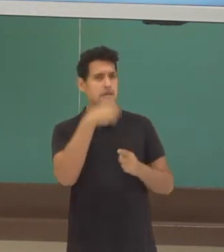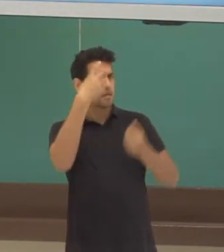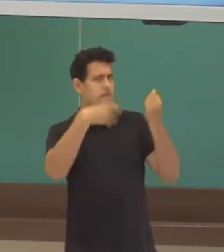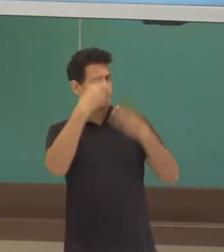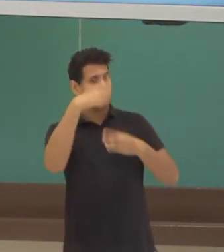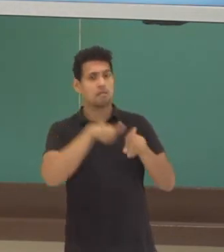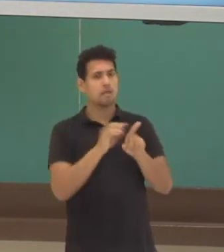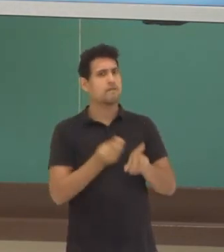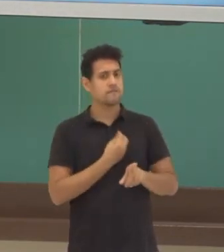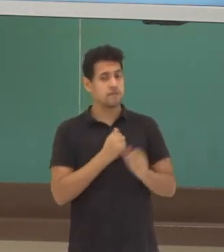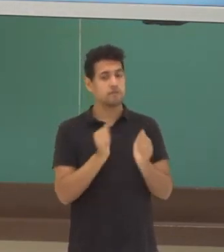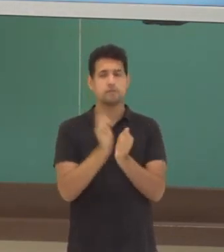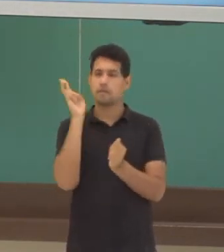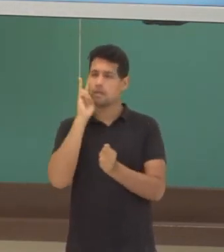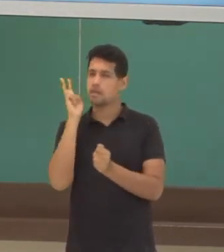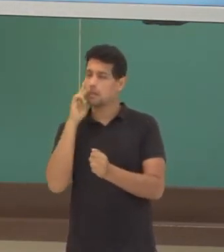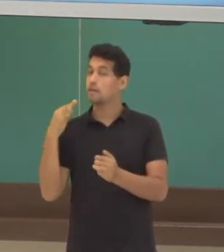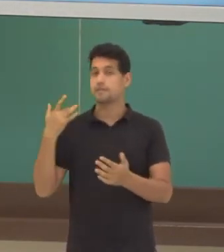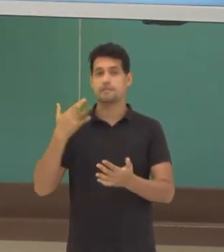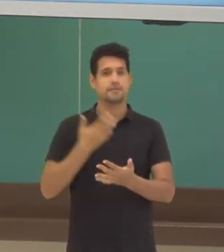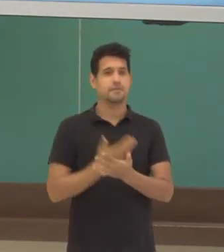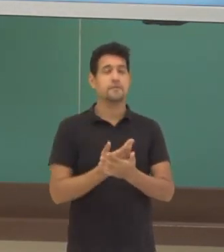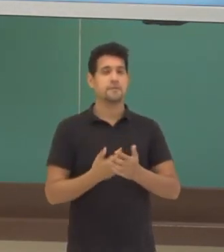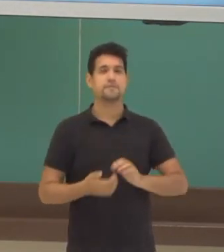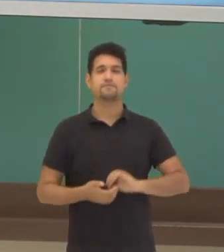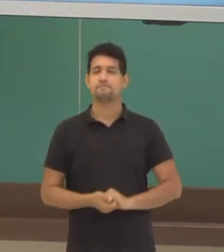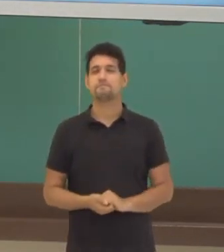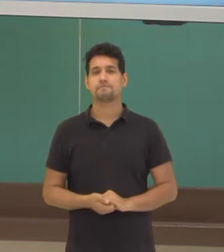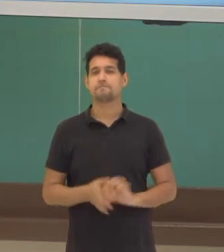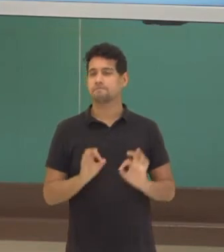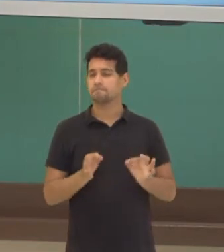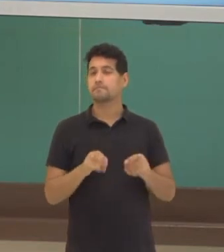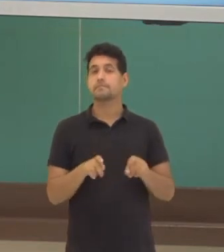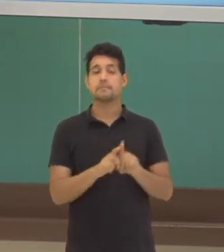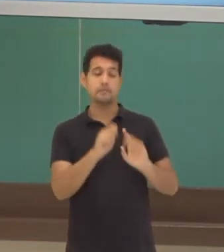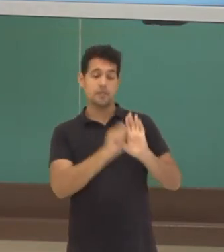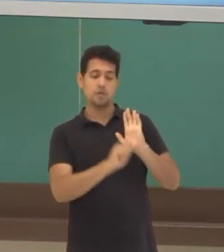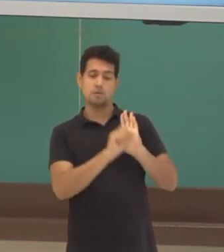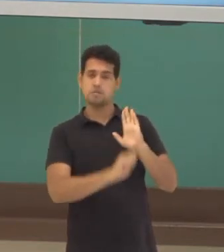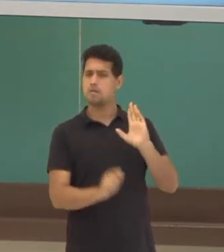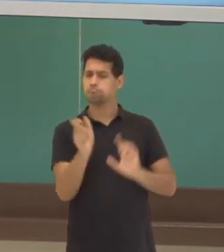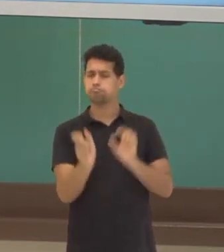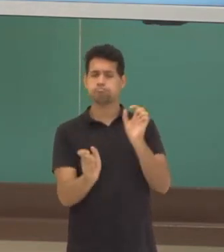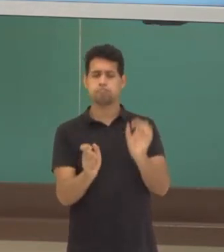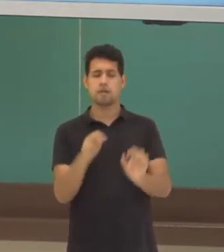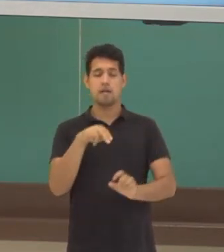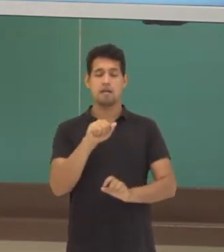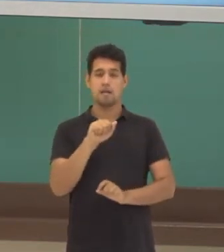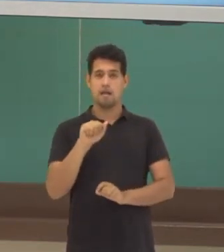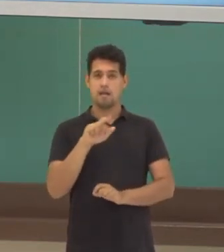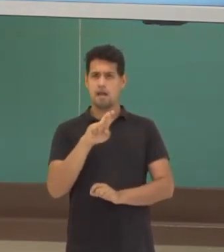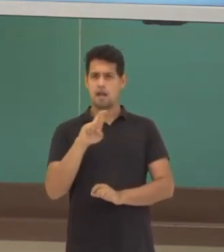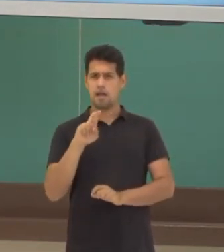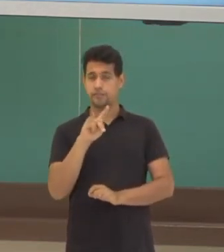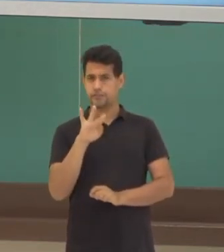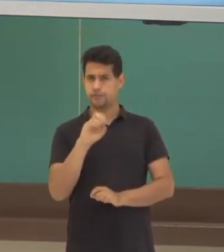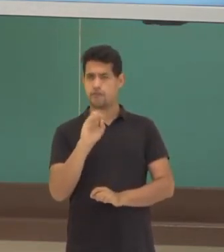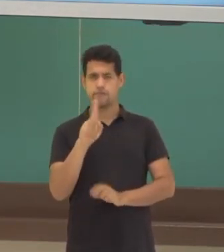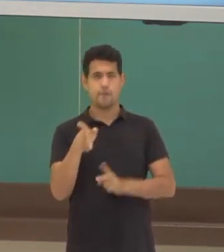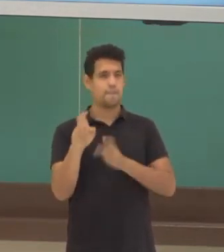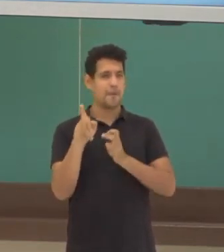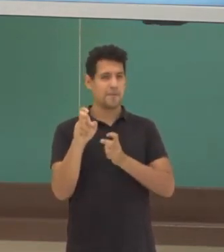Bom, falando sobre o foco narrativo, o que é isso, professor? Foco narrativo. Quem está narrando, então, a história, né? De